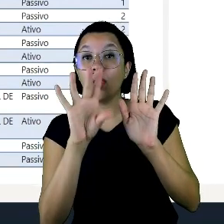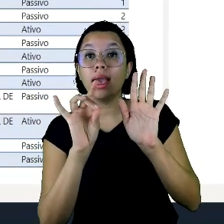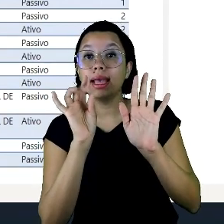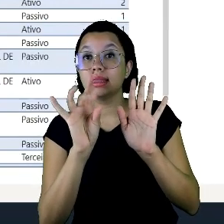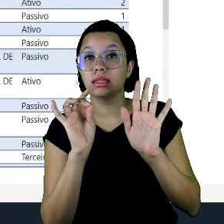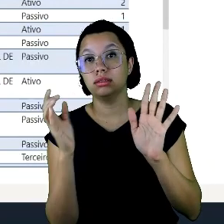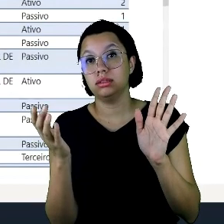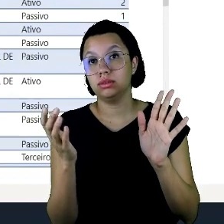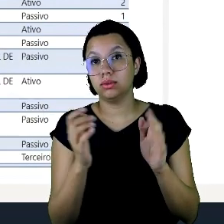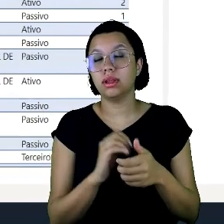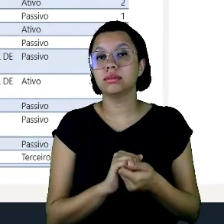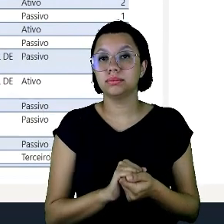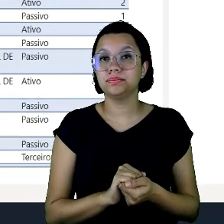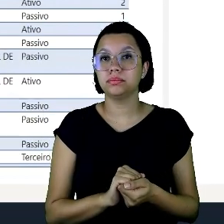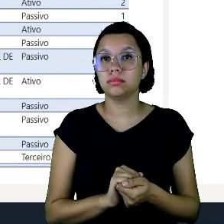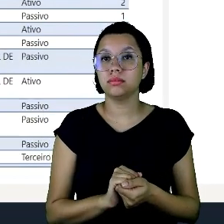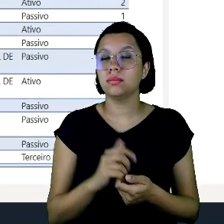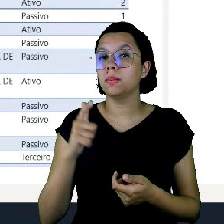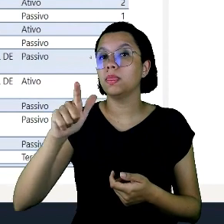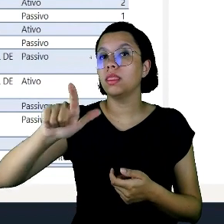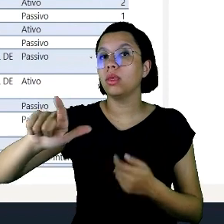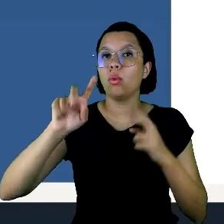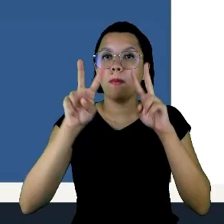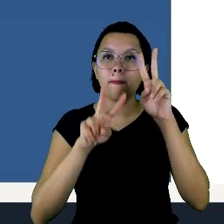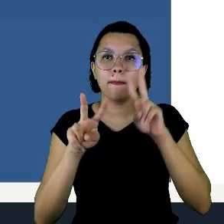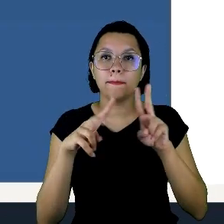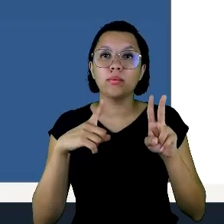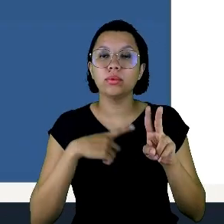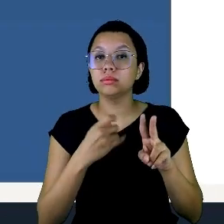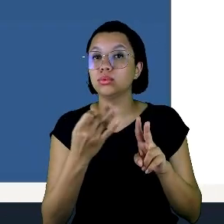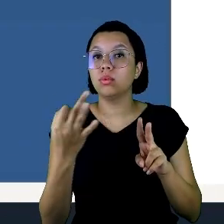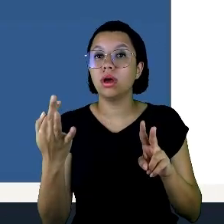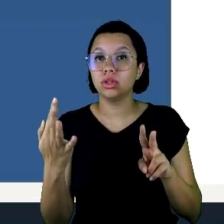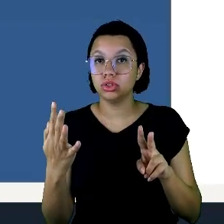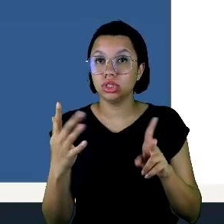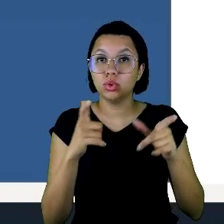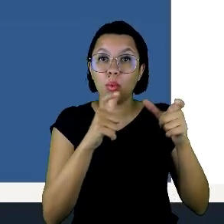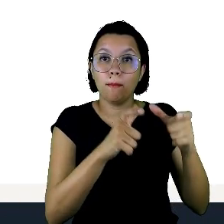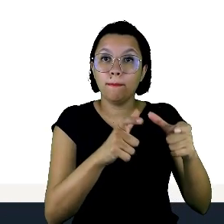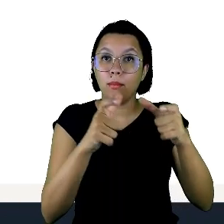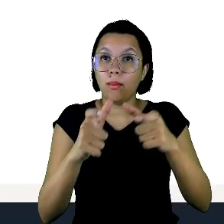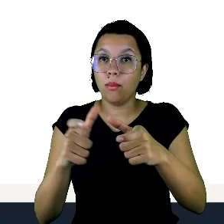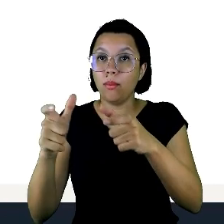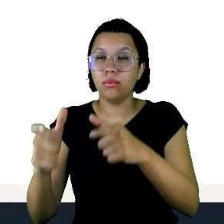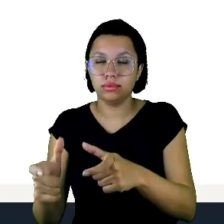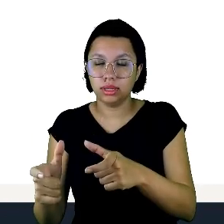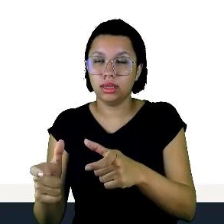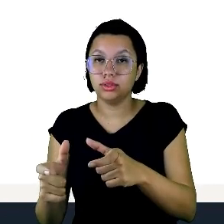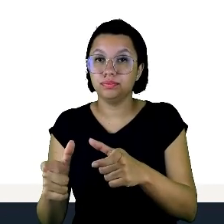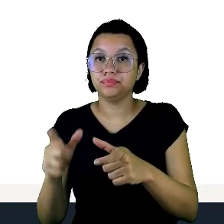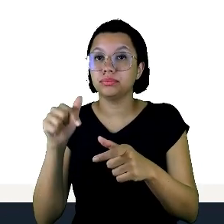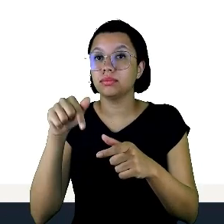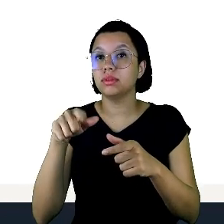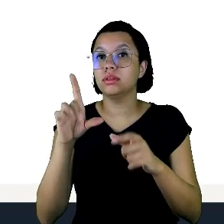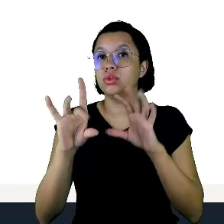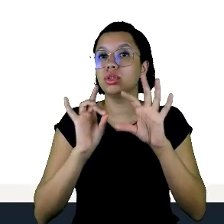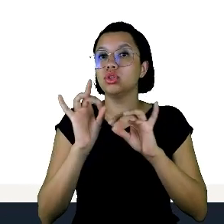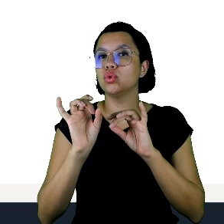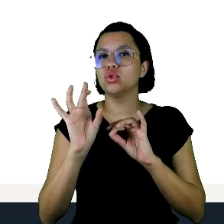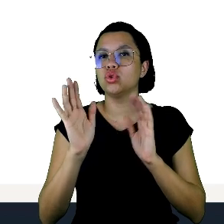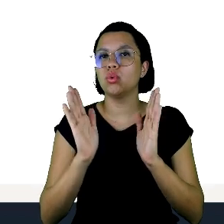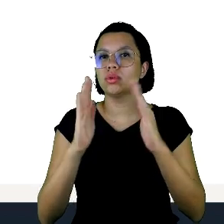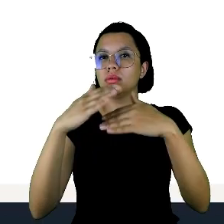preto, os filtros selecionados. O outro visual que nós temos é o quantitativo por unidade. Aqui